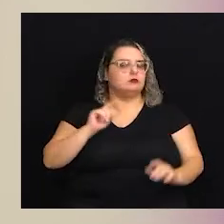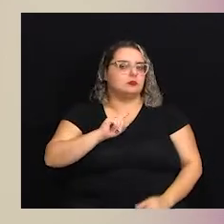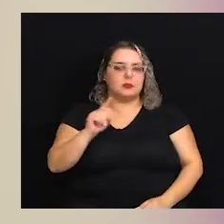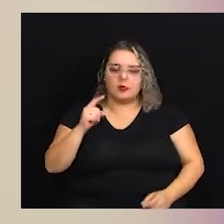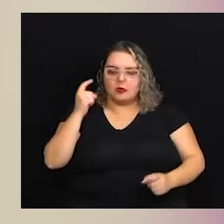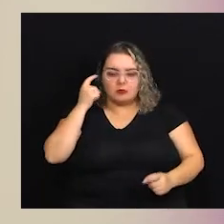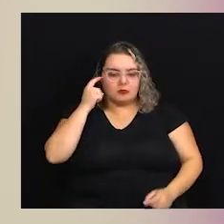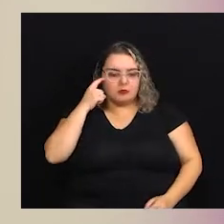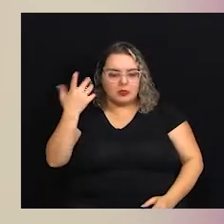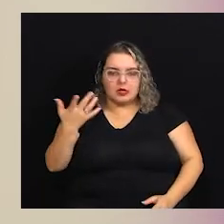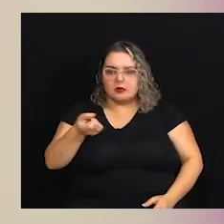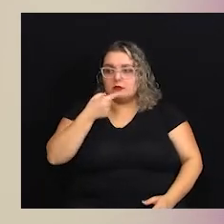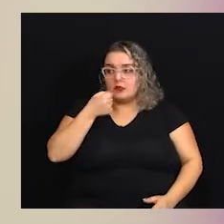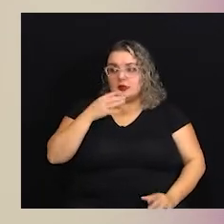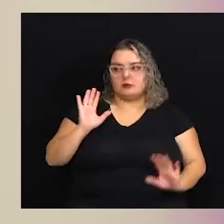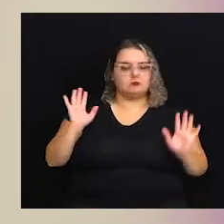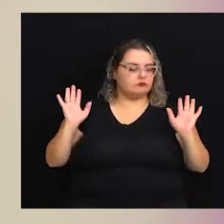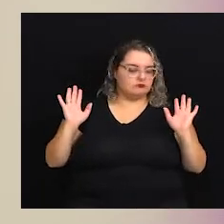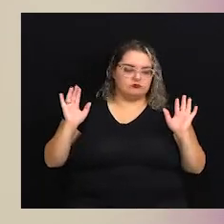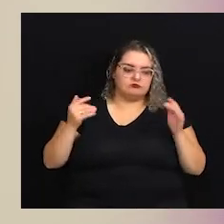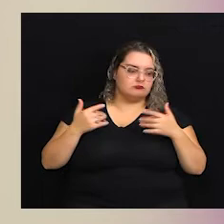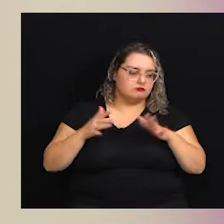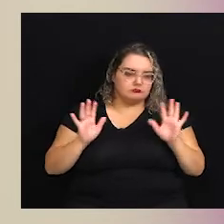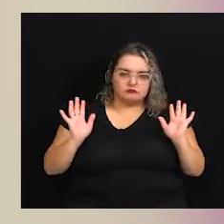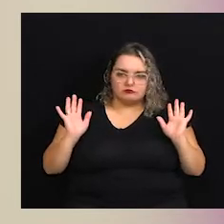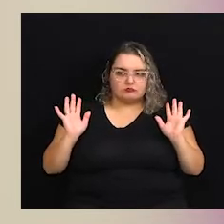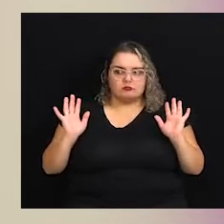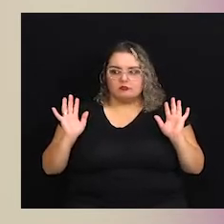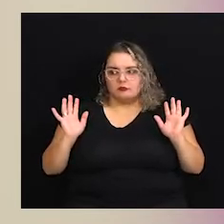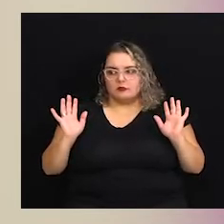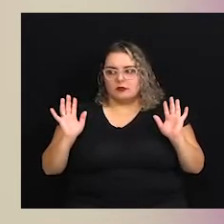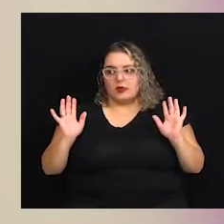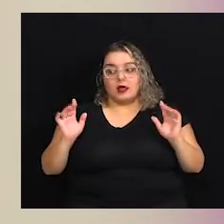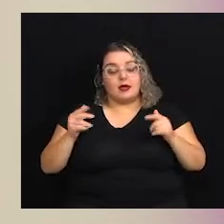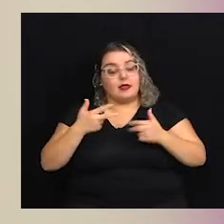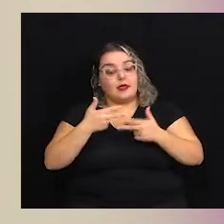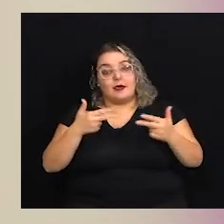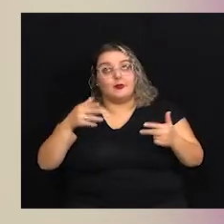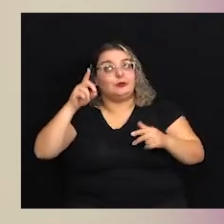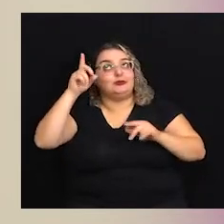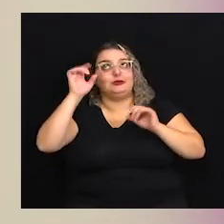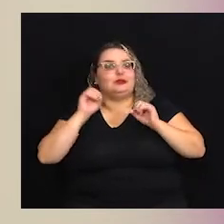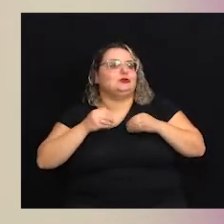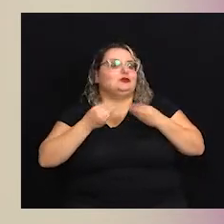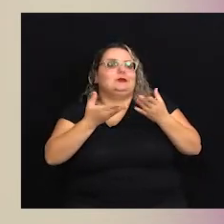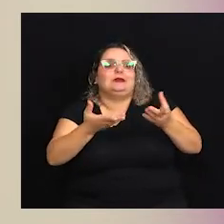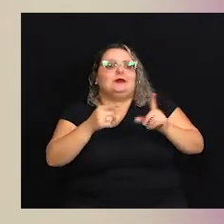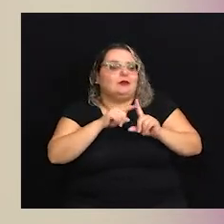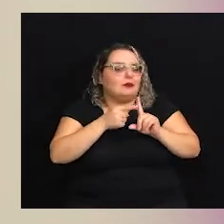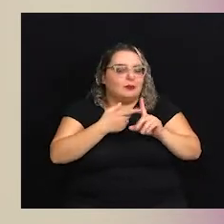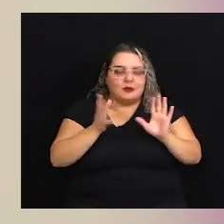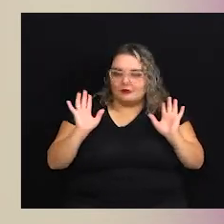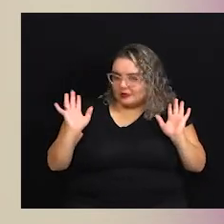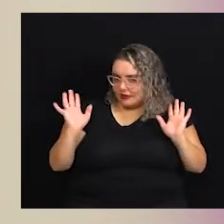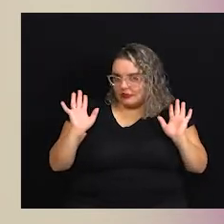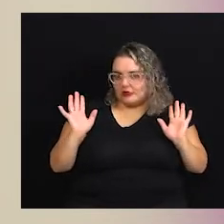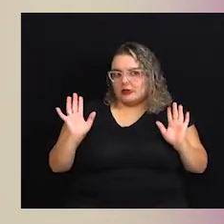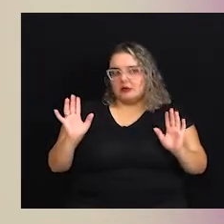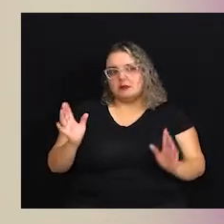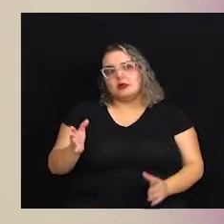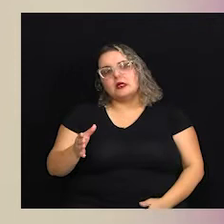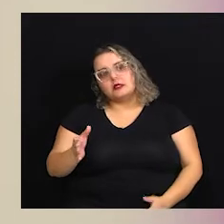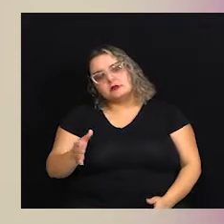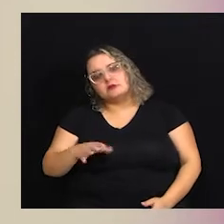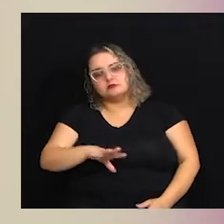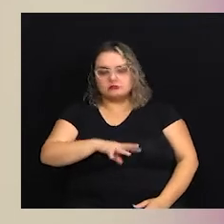mais que pensar em método anticoncepcional. Saindo daí, coisas do divino, eu digo. Mas pré-menopausa, Vivi,